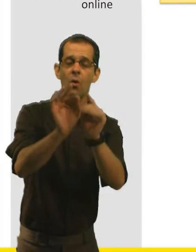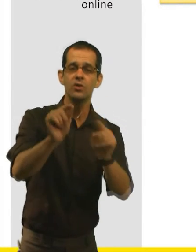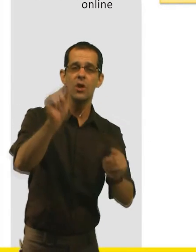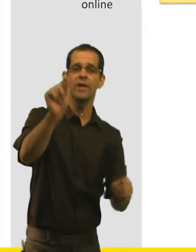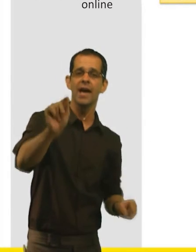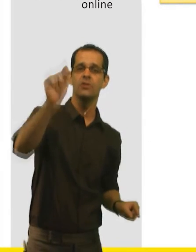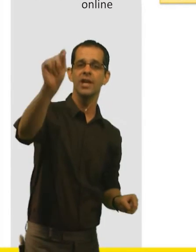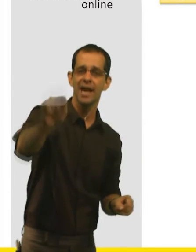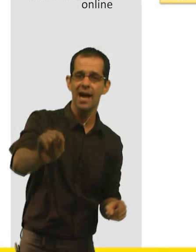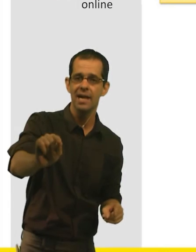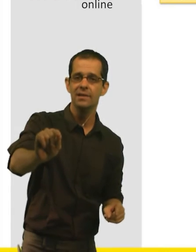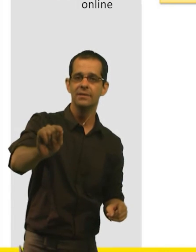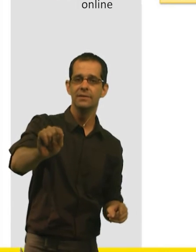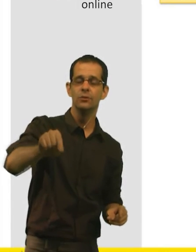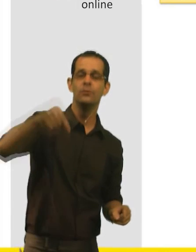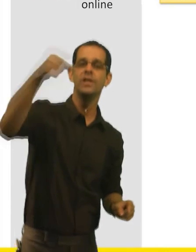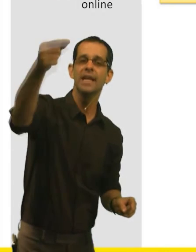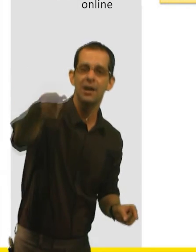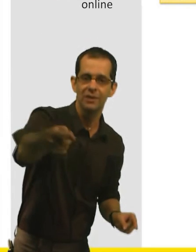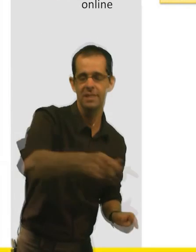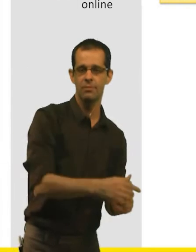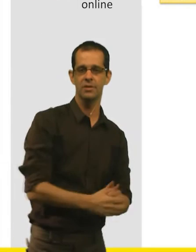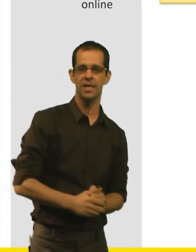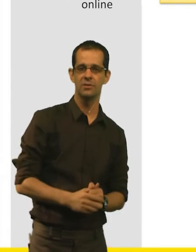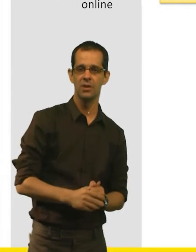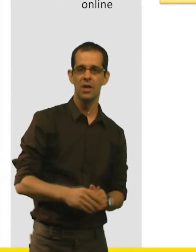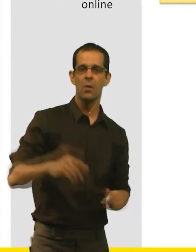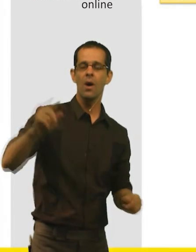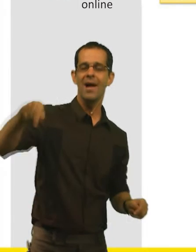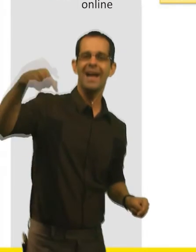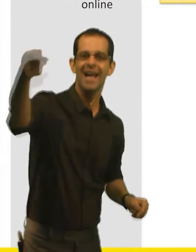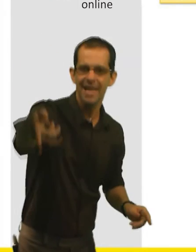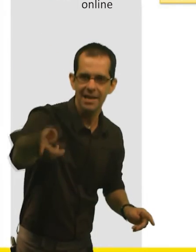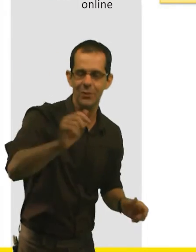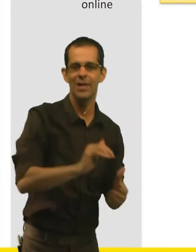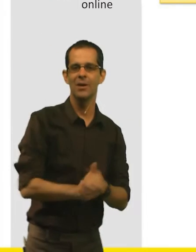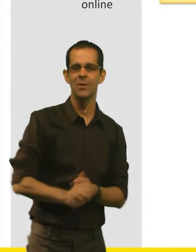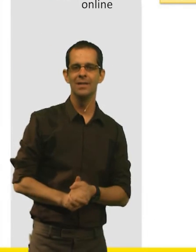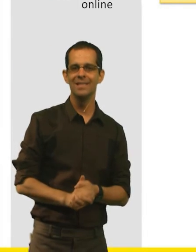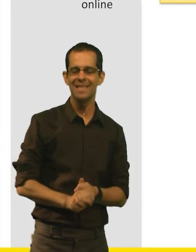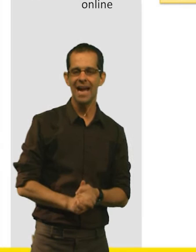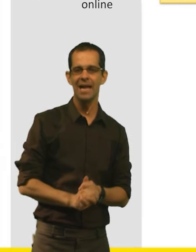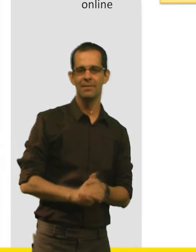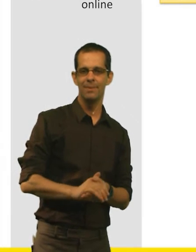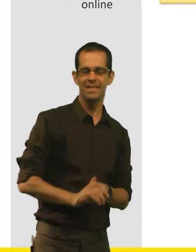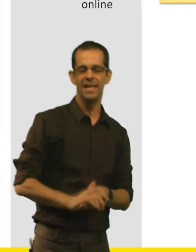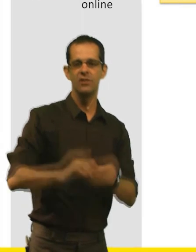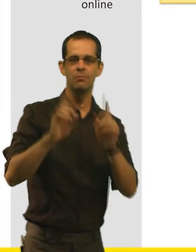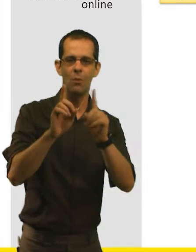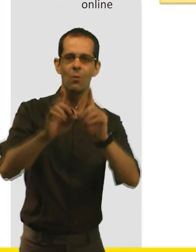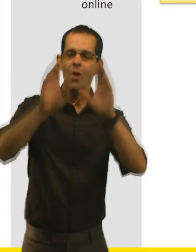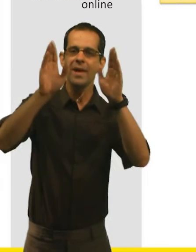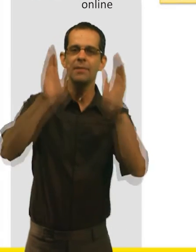seja, onde eu quero chegar no final desse processo? Qual é a carreira que eu quero estar